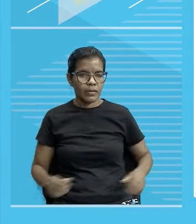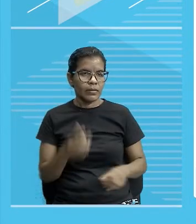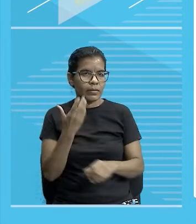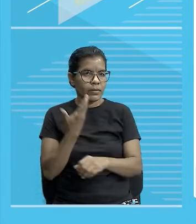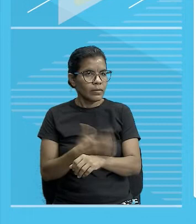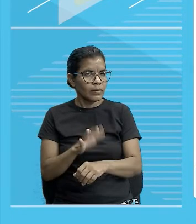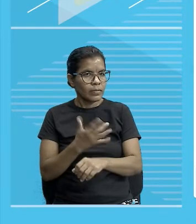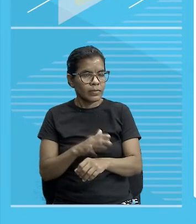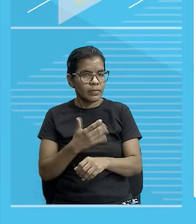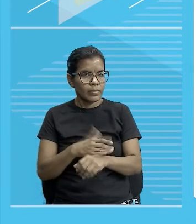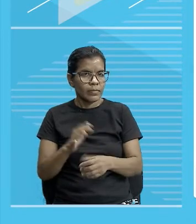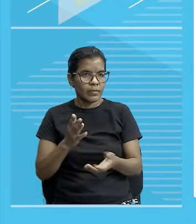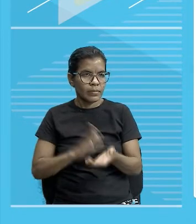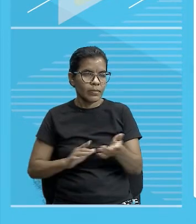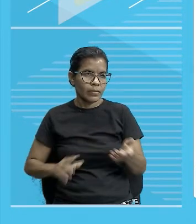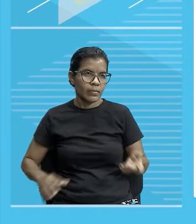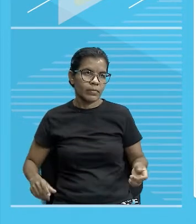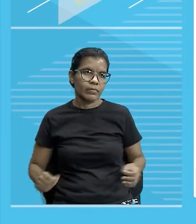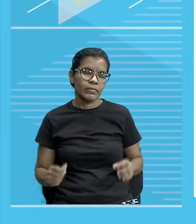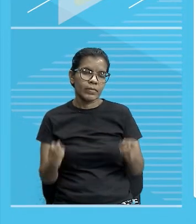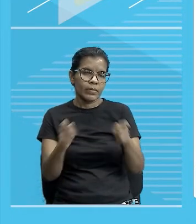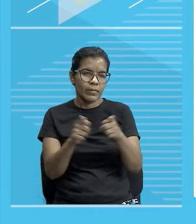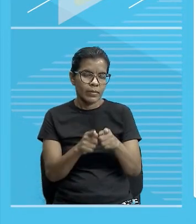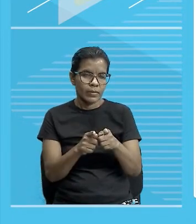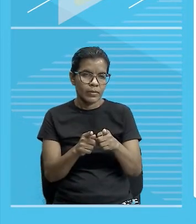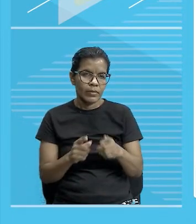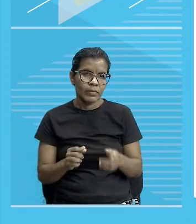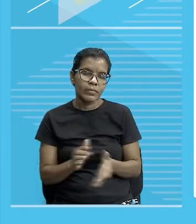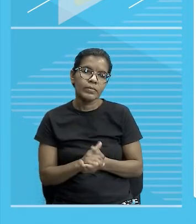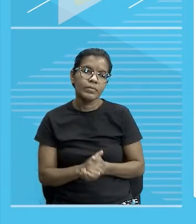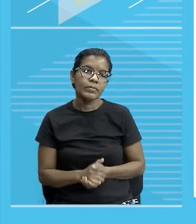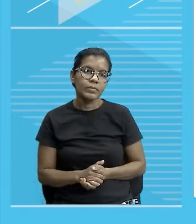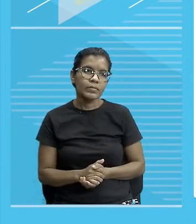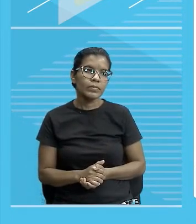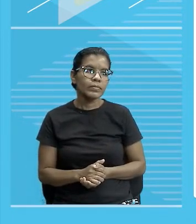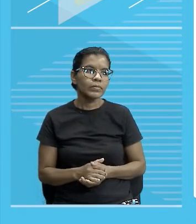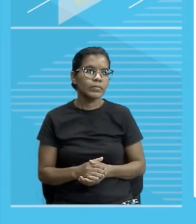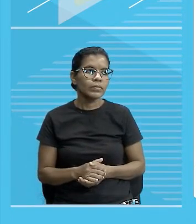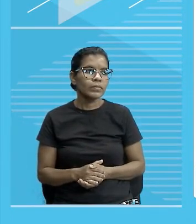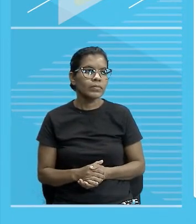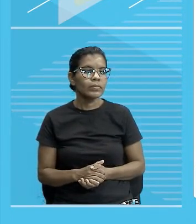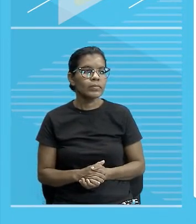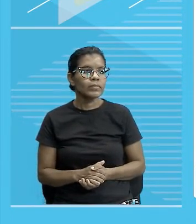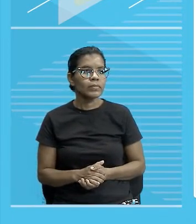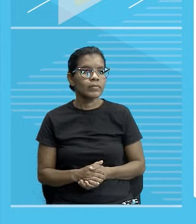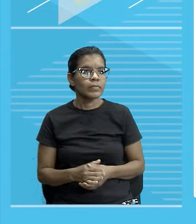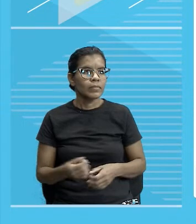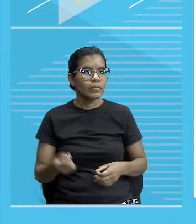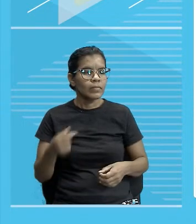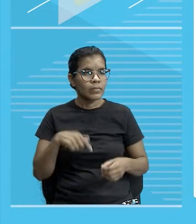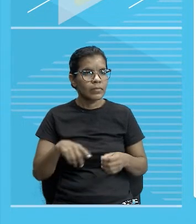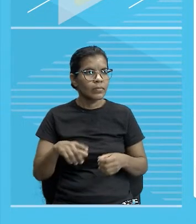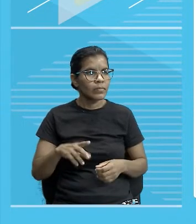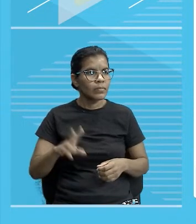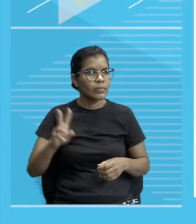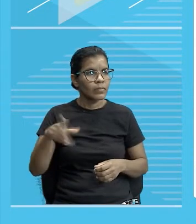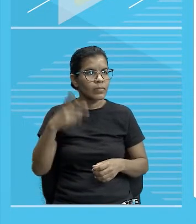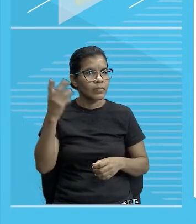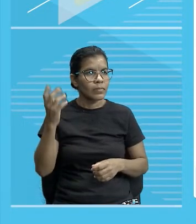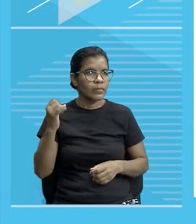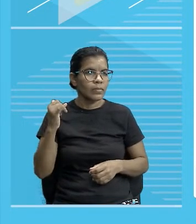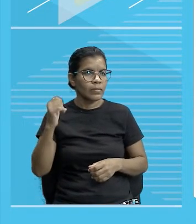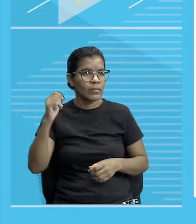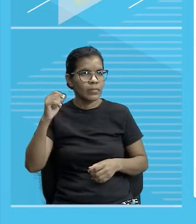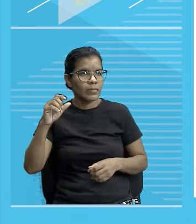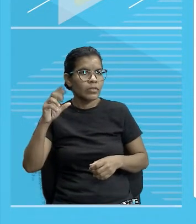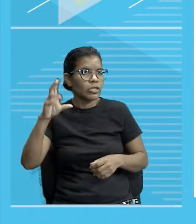tarefas e na operação é muito Estreita pequeno grau de liberdade que segundo e da Alberto xavenato